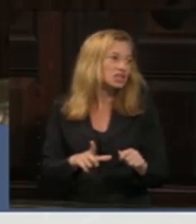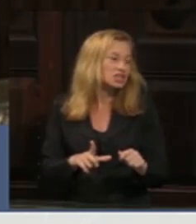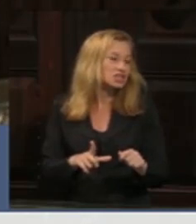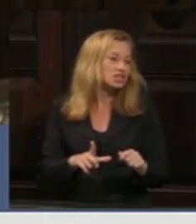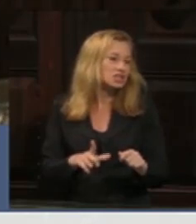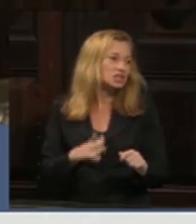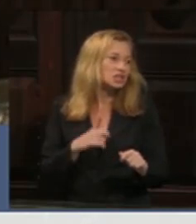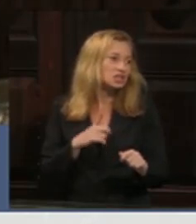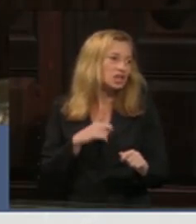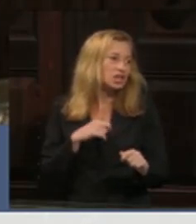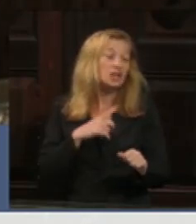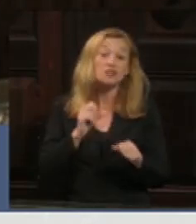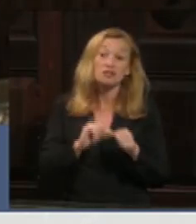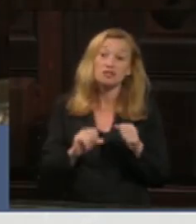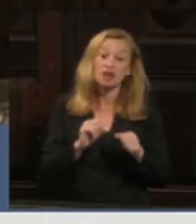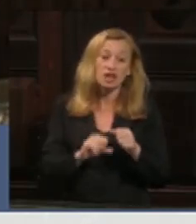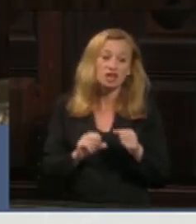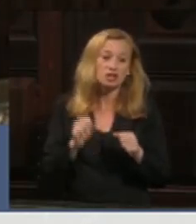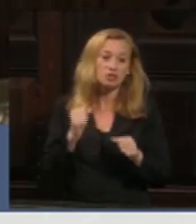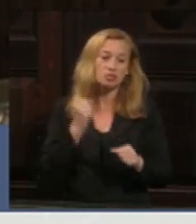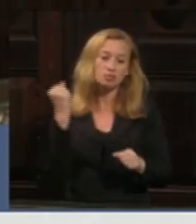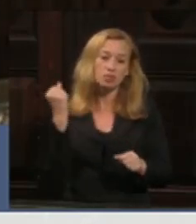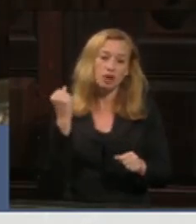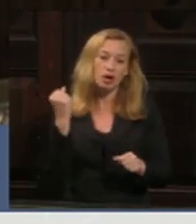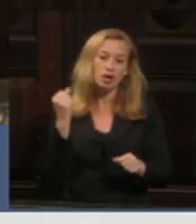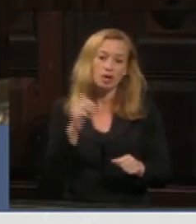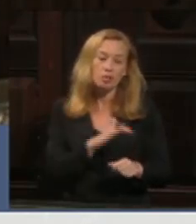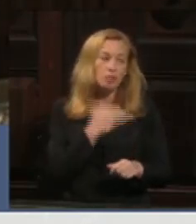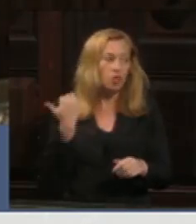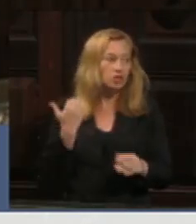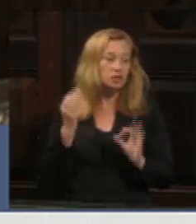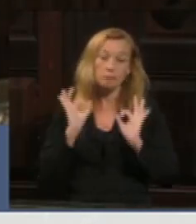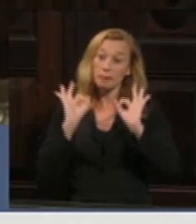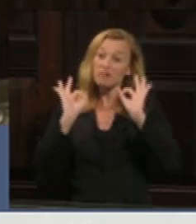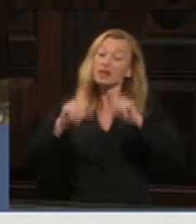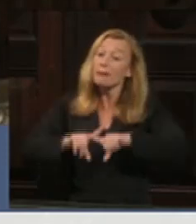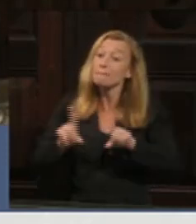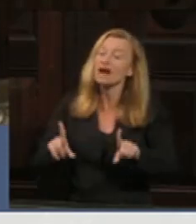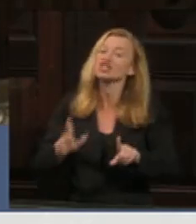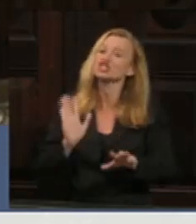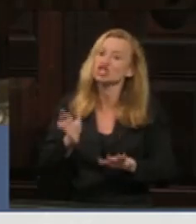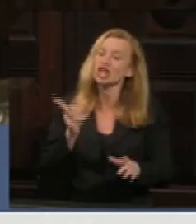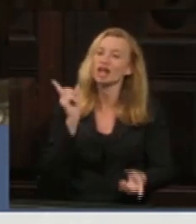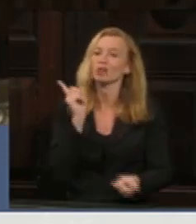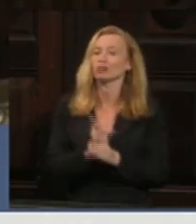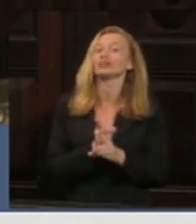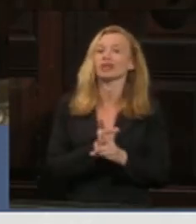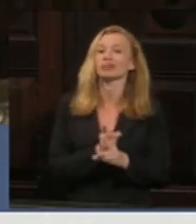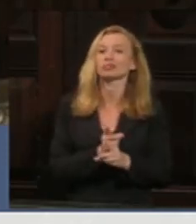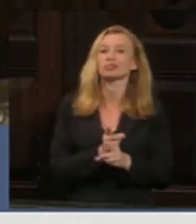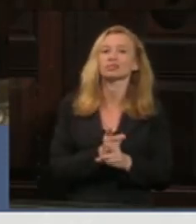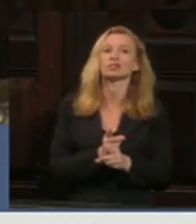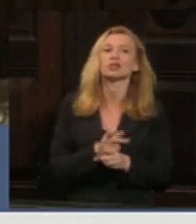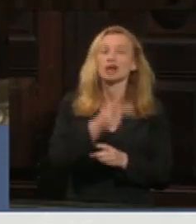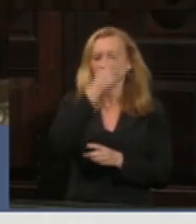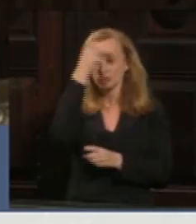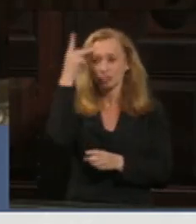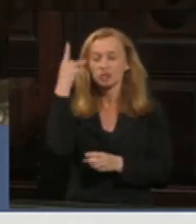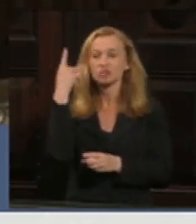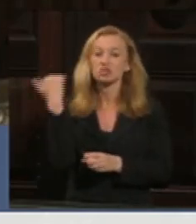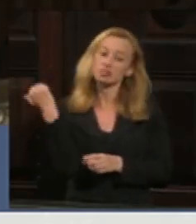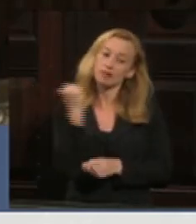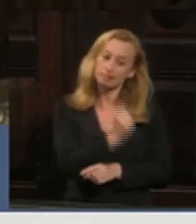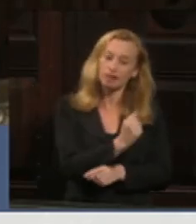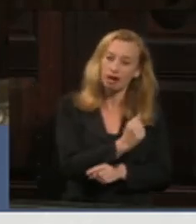perfeito. Mas a Civil descobriu os criminosos